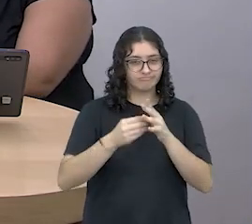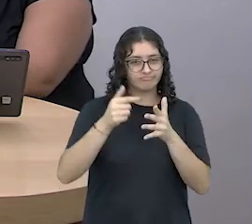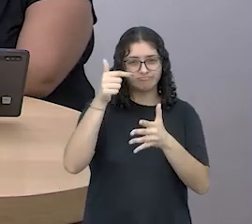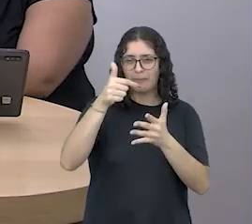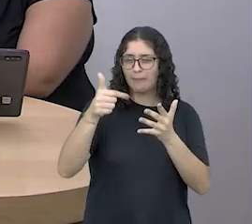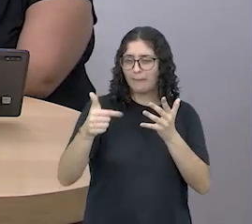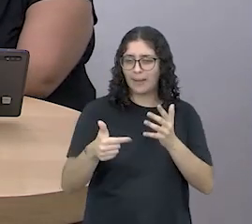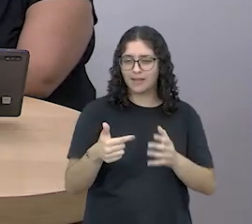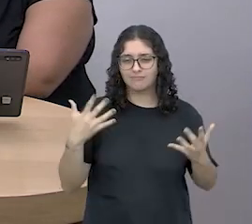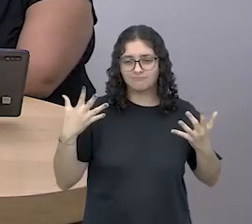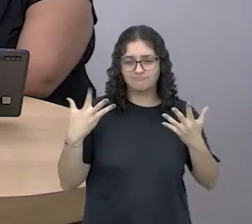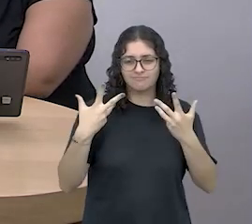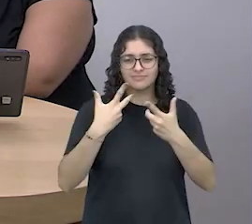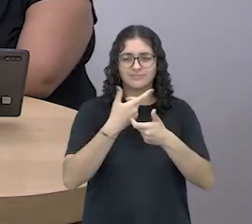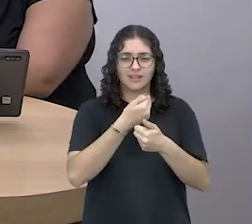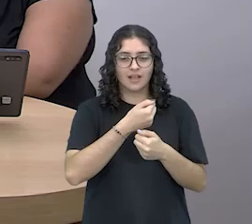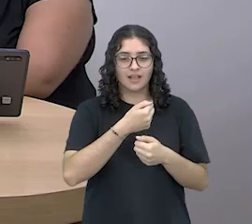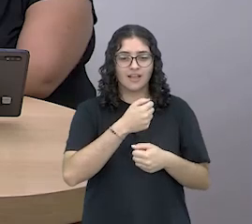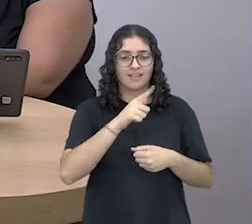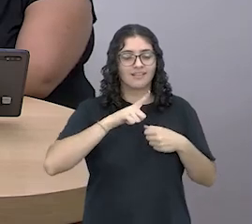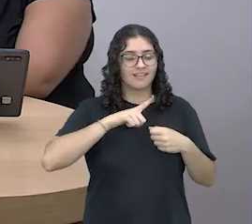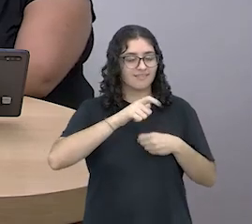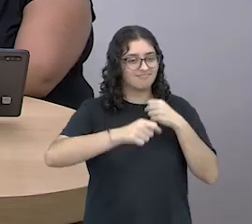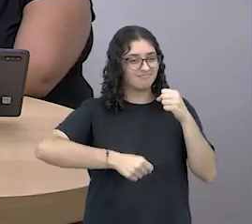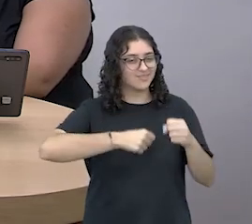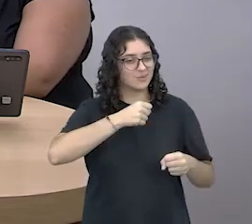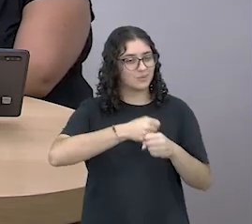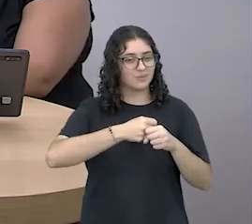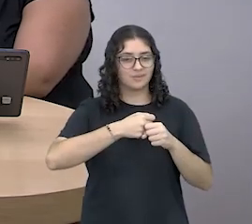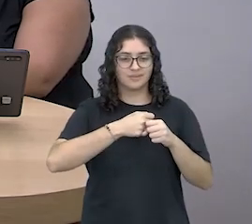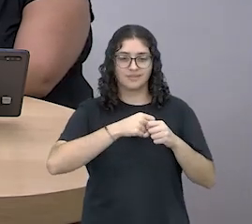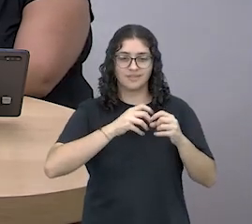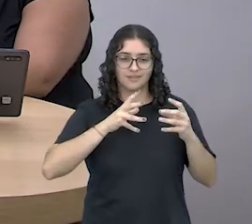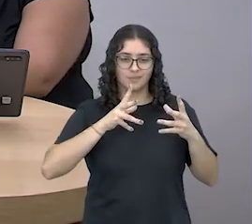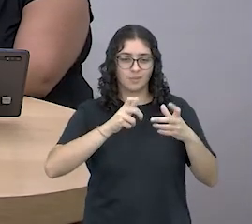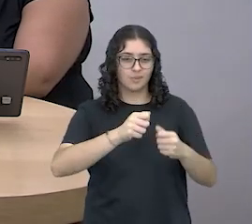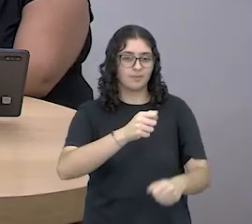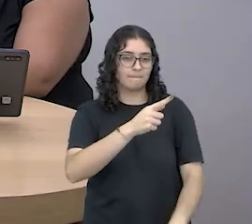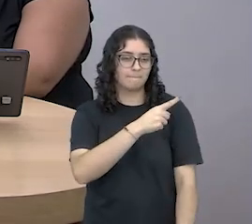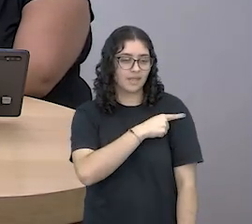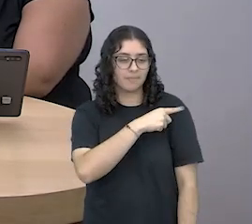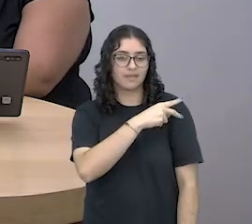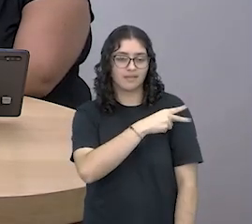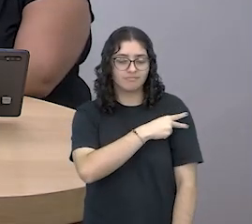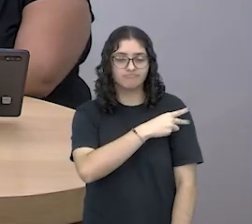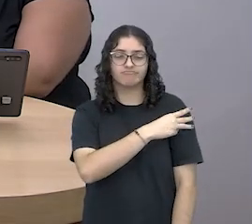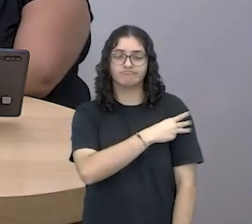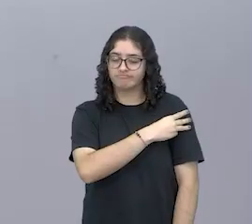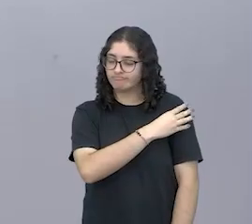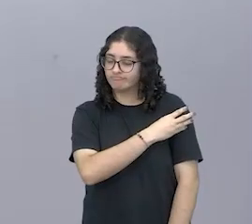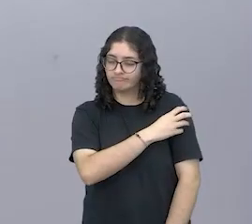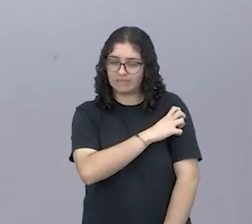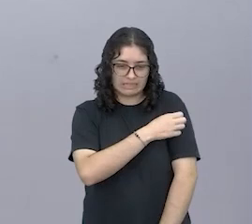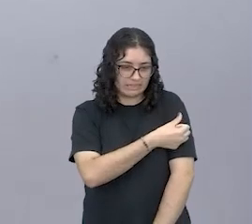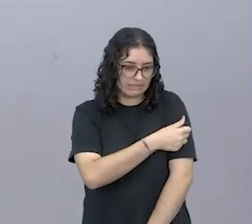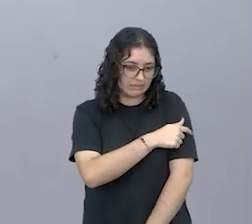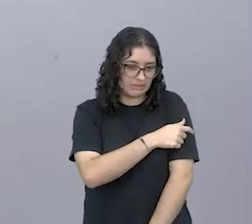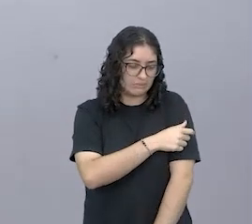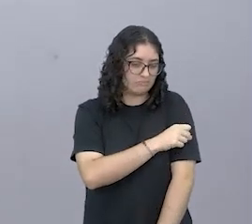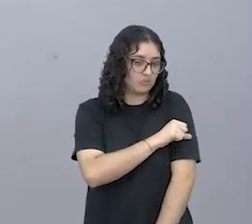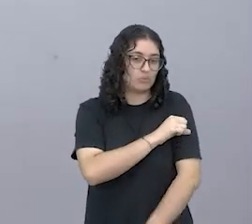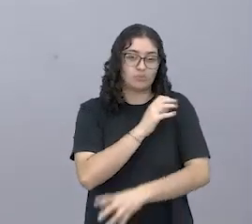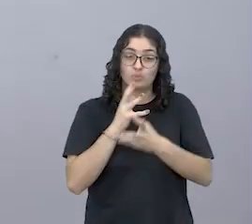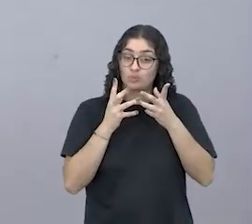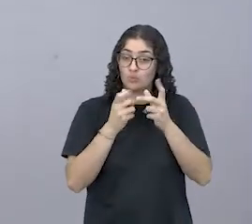aulas, assim, um ano inteiro de aulas para todas as séries, né? É legal falar isso. Sim, é bacana.